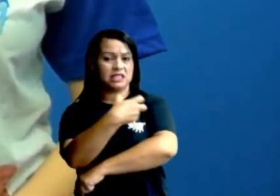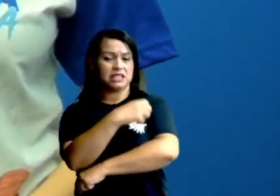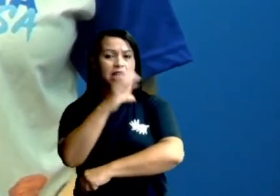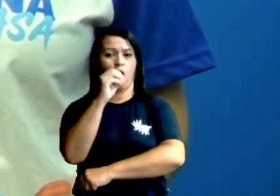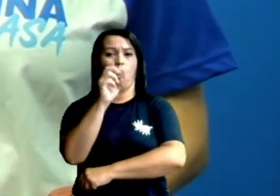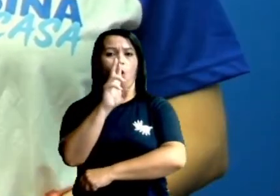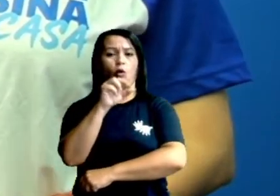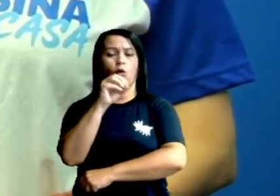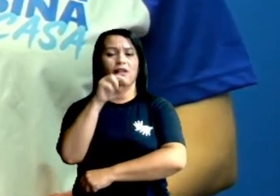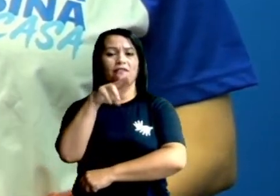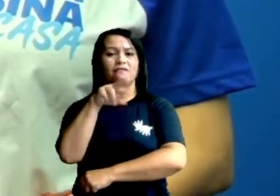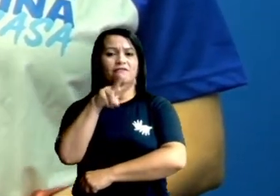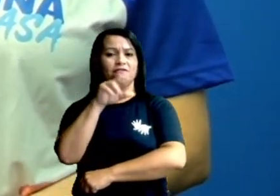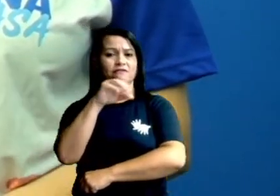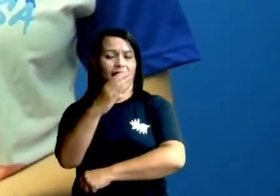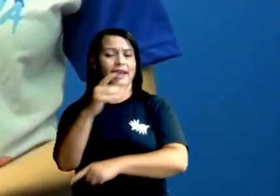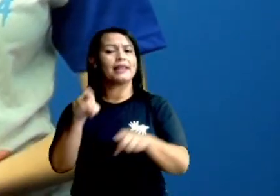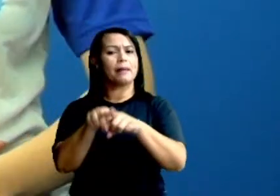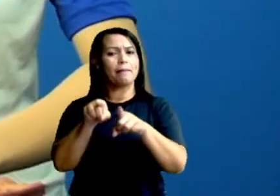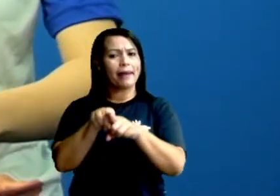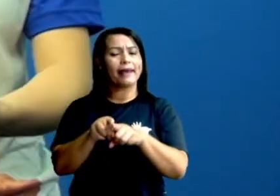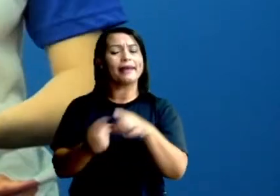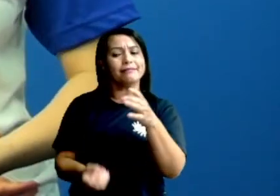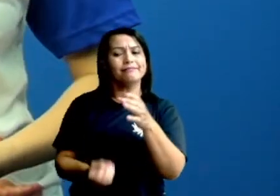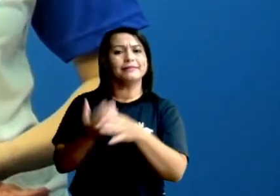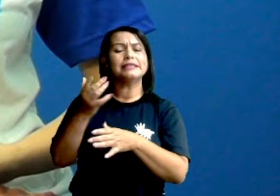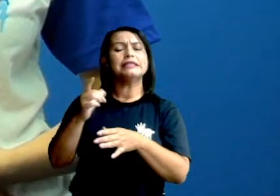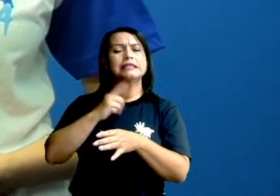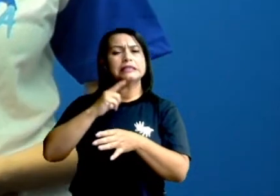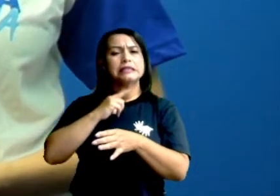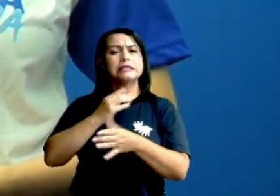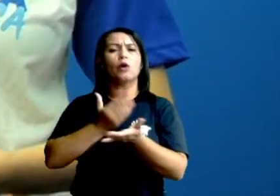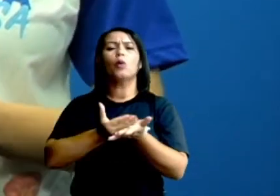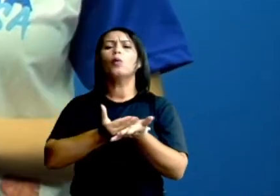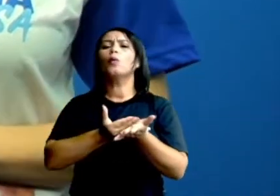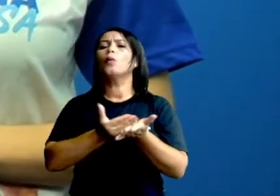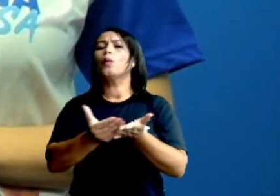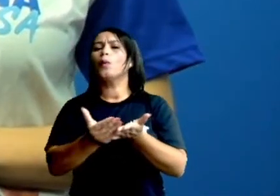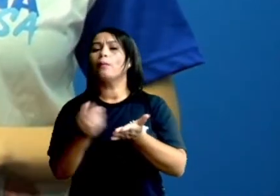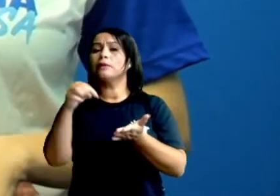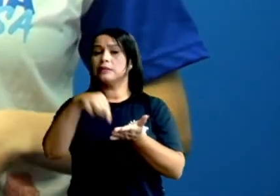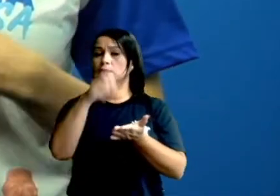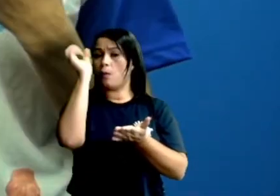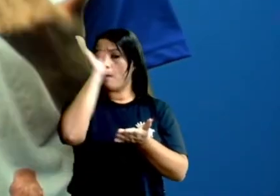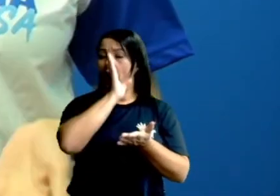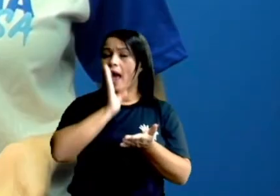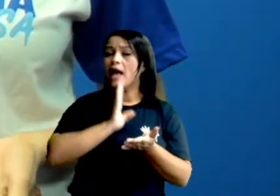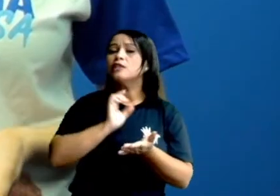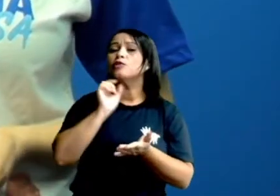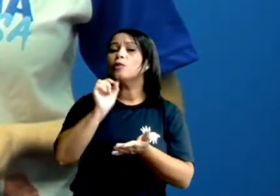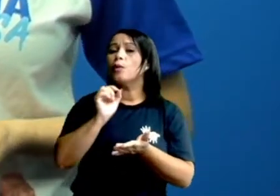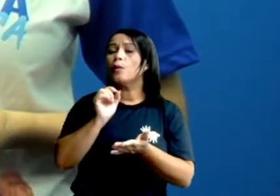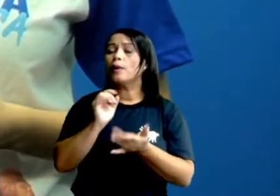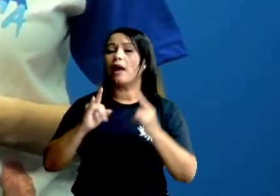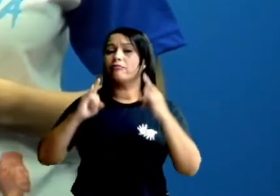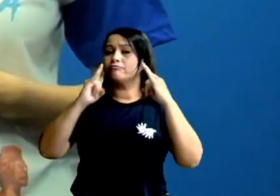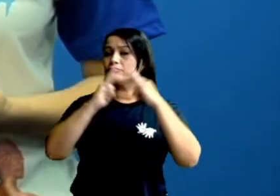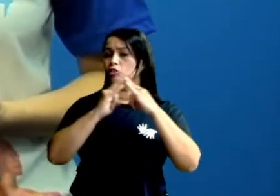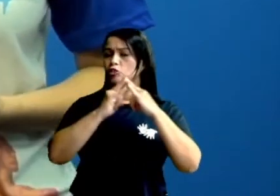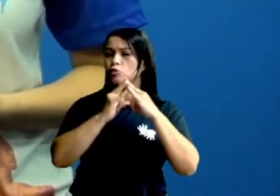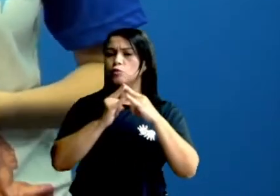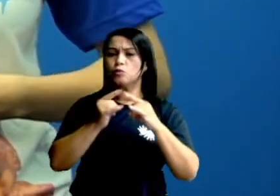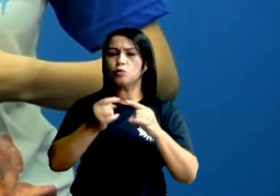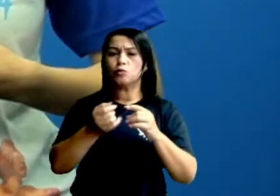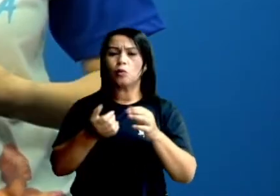vacina que é a vacina do novo coronavírus, ou seja, trouxeram inicialmente para o Brasil, o Instituto Butantan fez